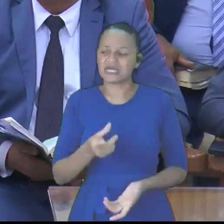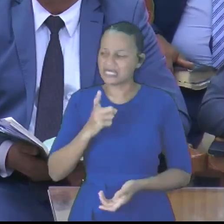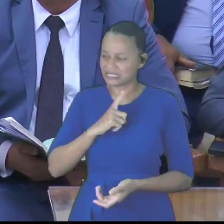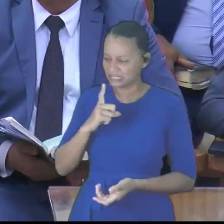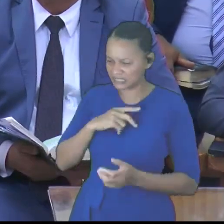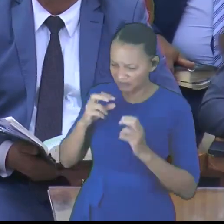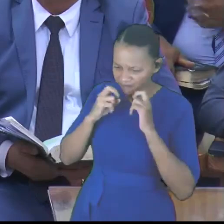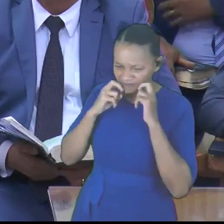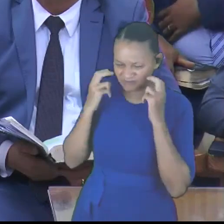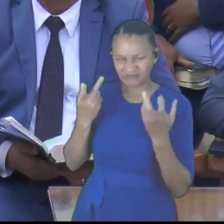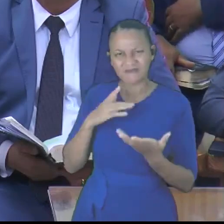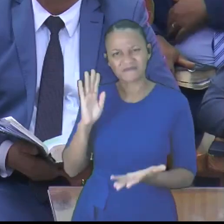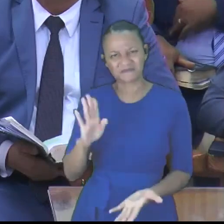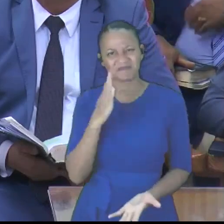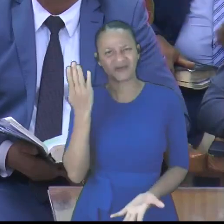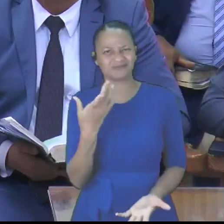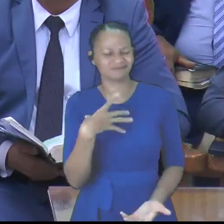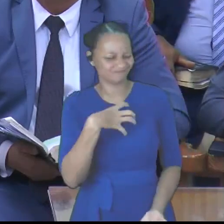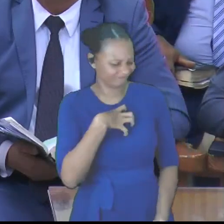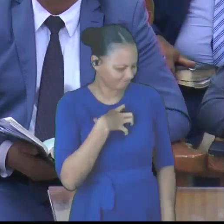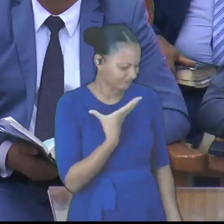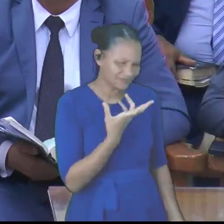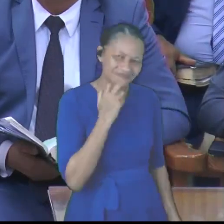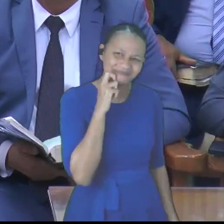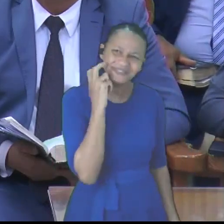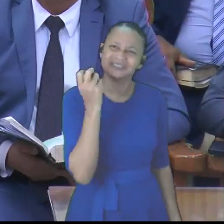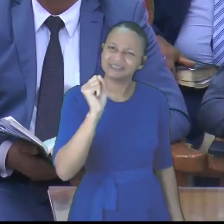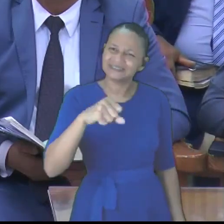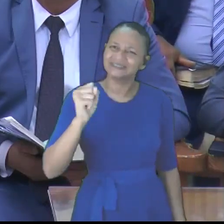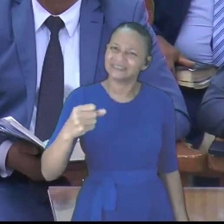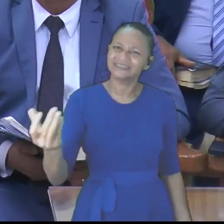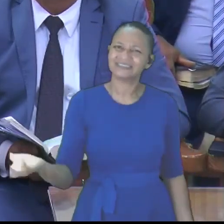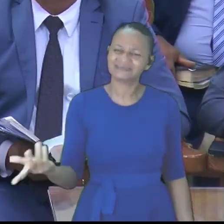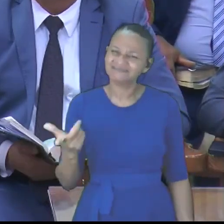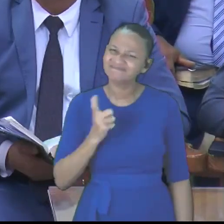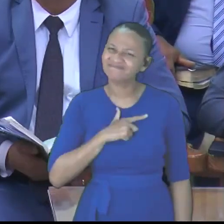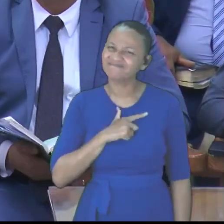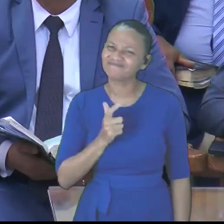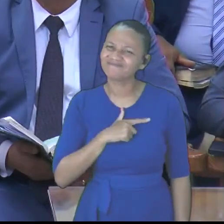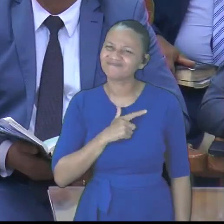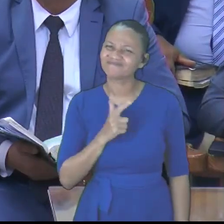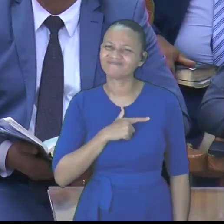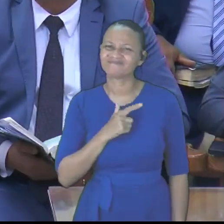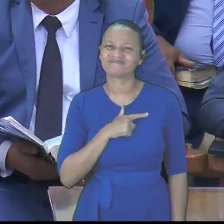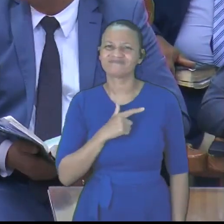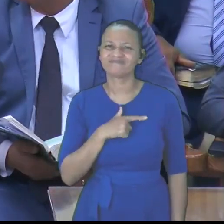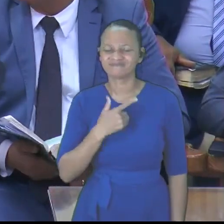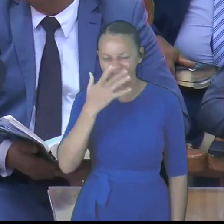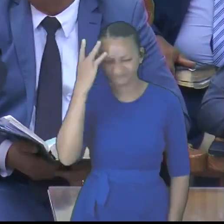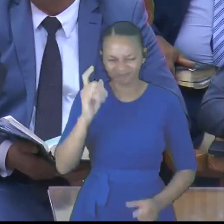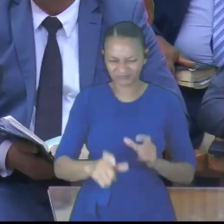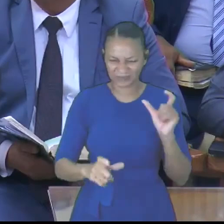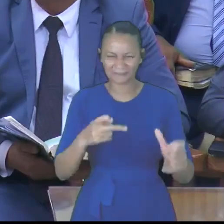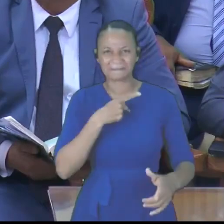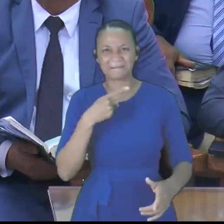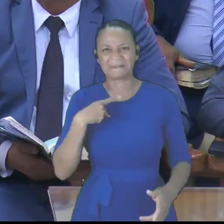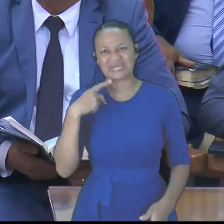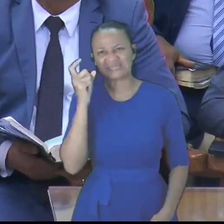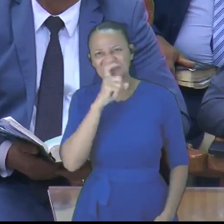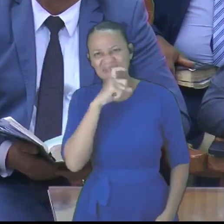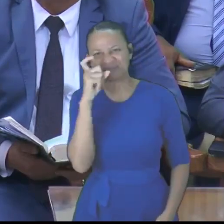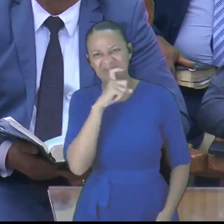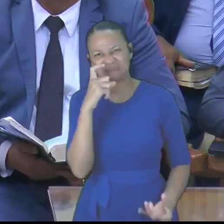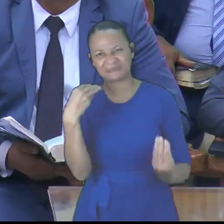vergonha de uma coisa falsificada, eu tenho vergonha. É feio demais uma pessoa que se diz pastor